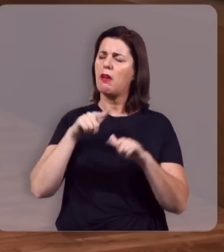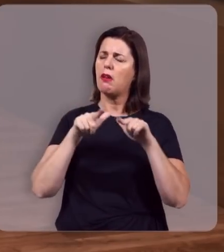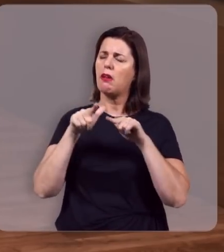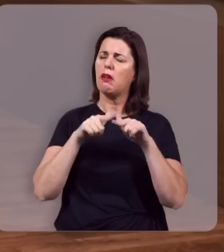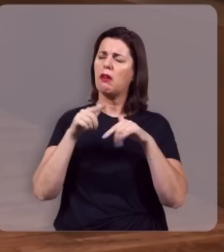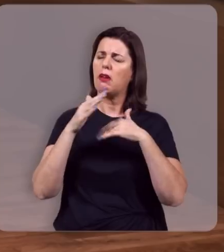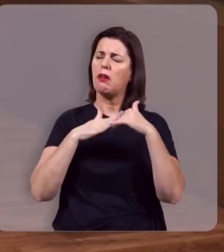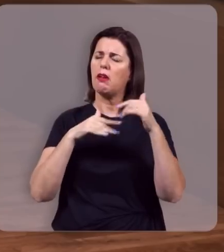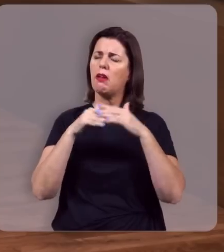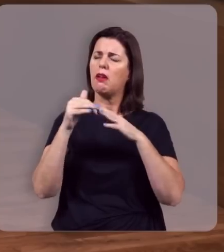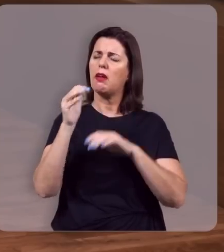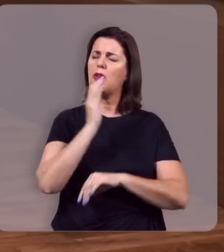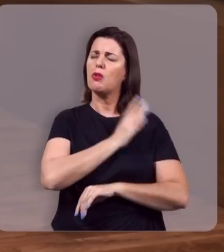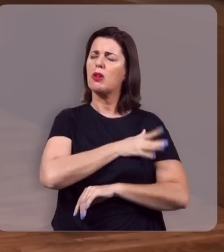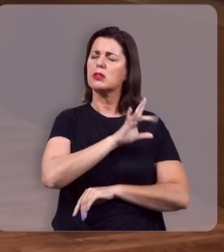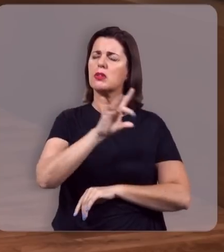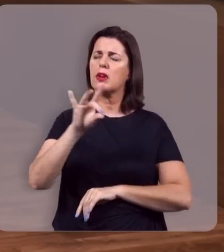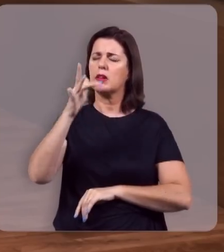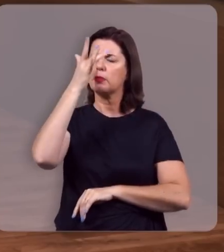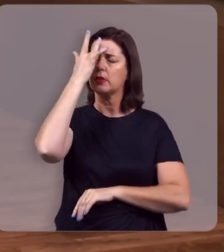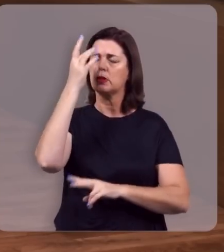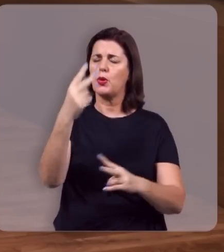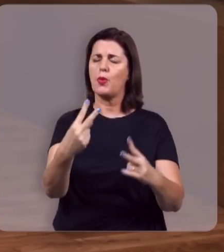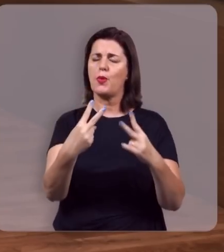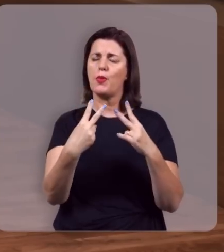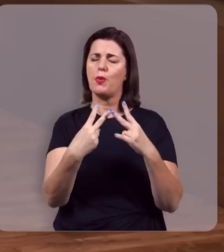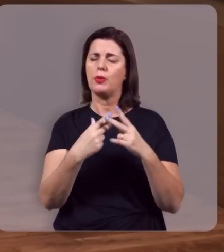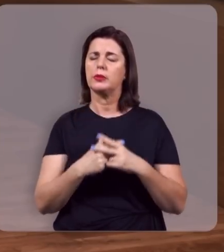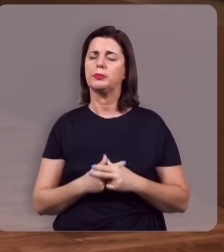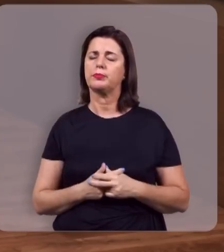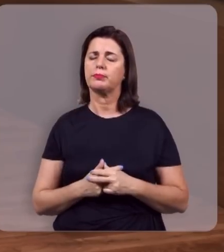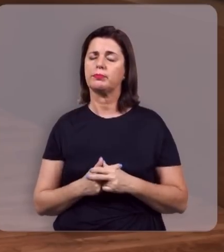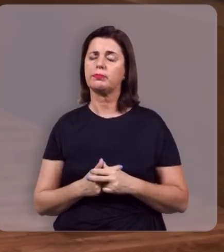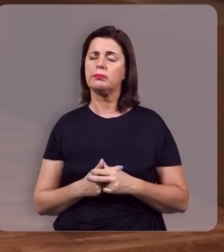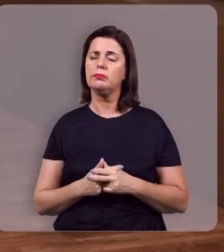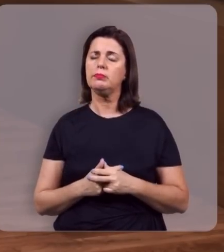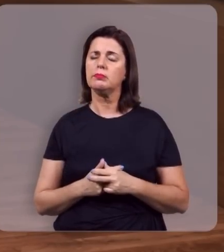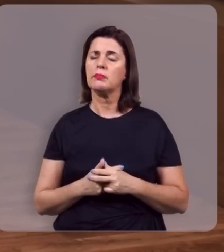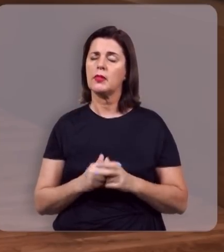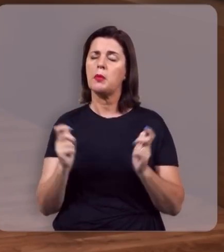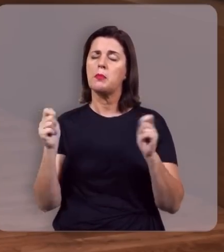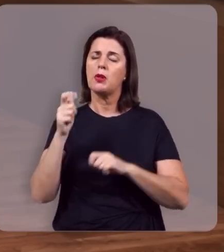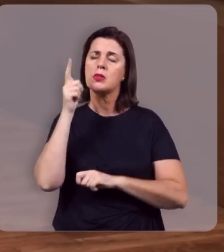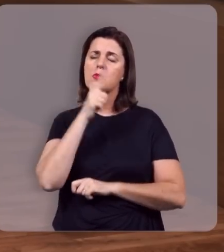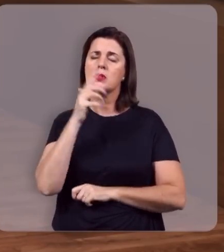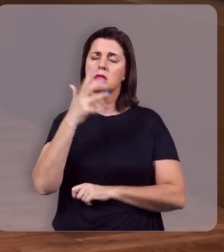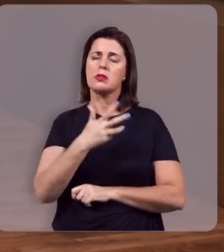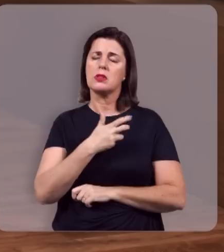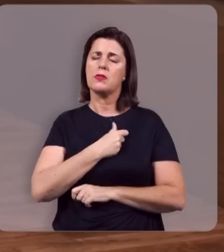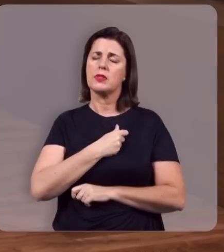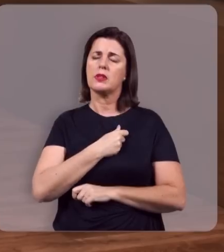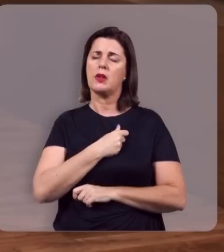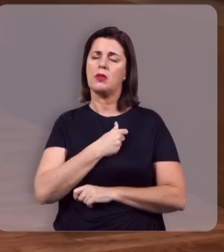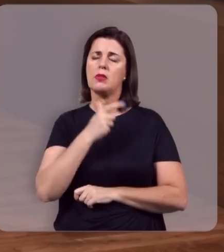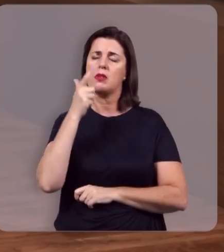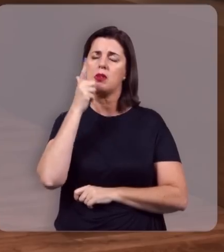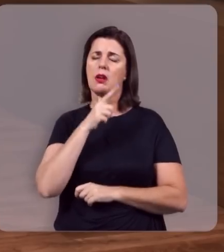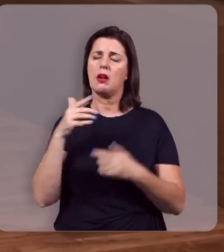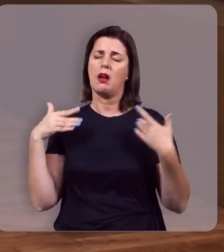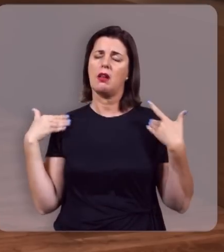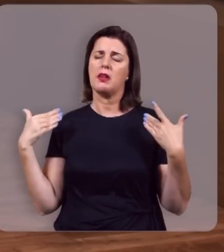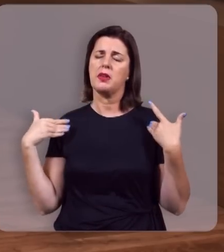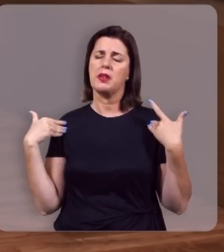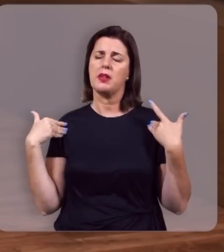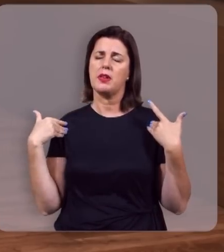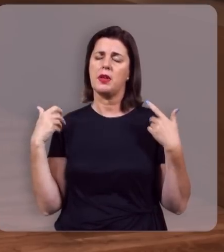esta palavra ao coração daqueles que agora estão nos assistindo, para que haja salvação, para que haja